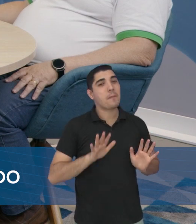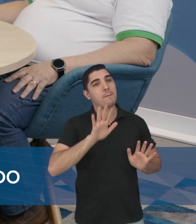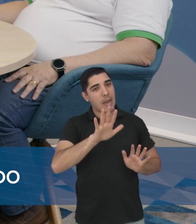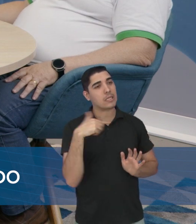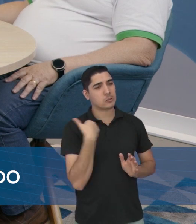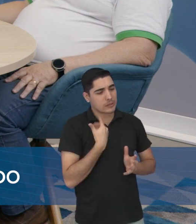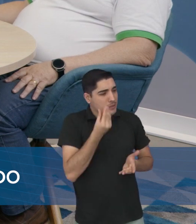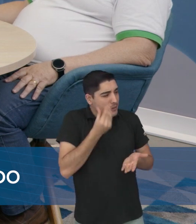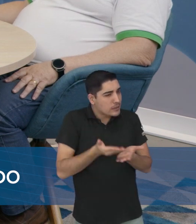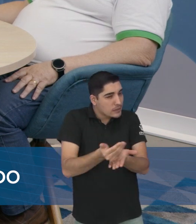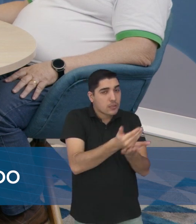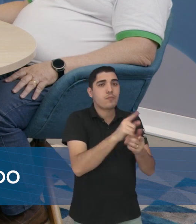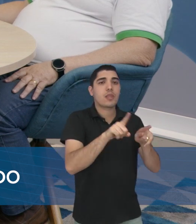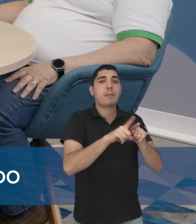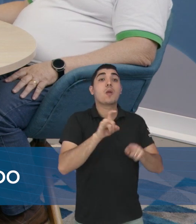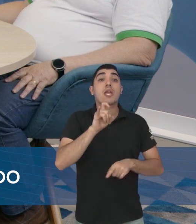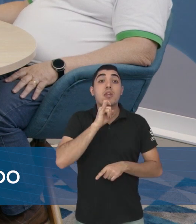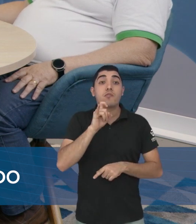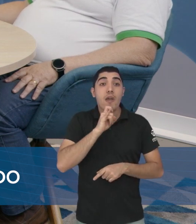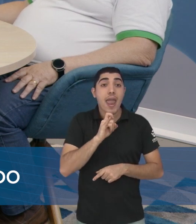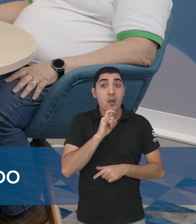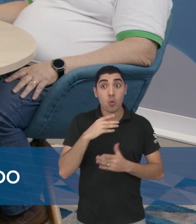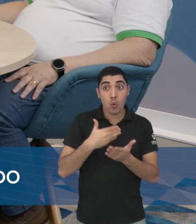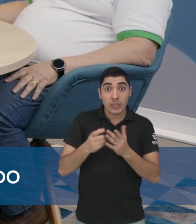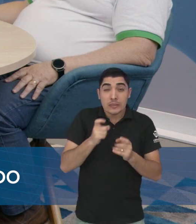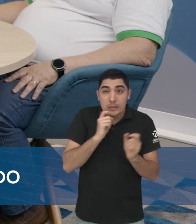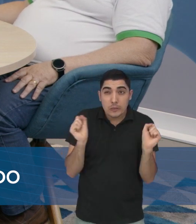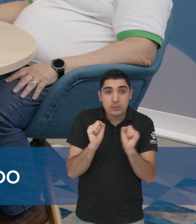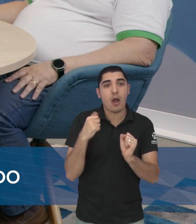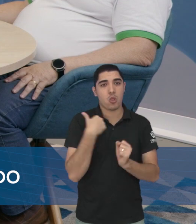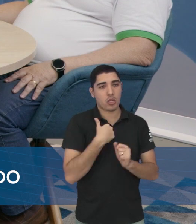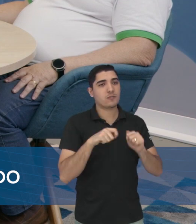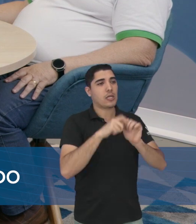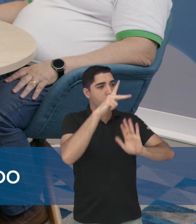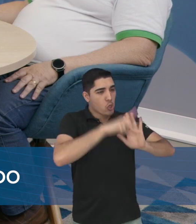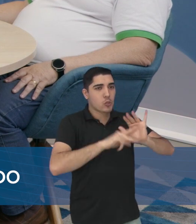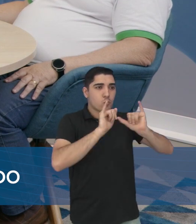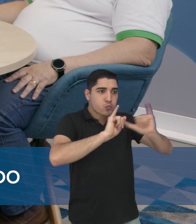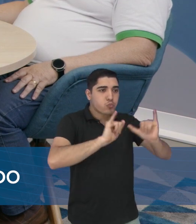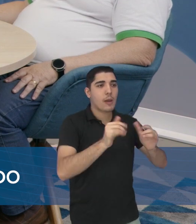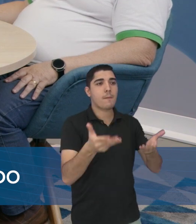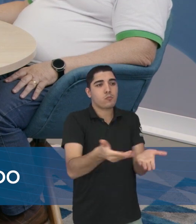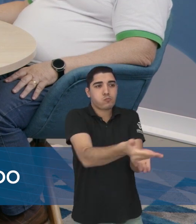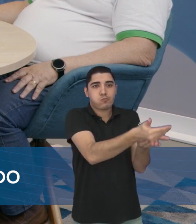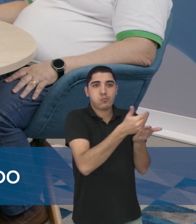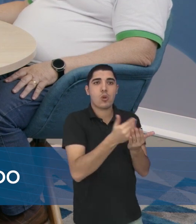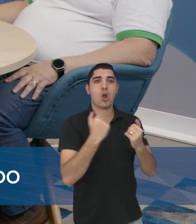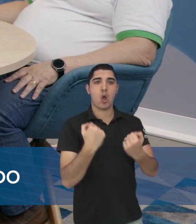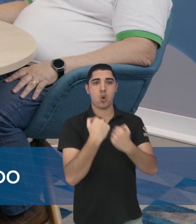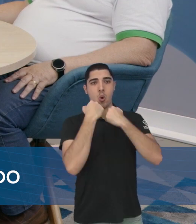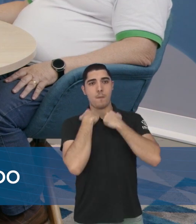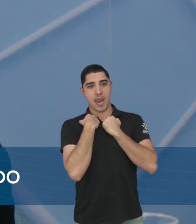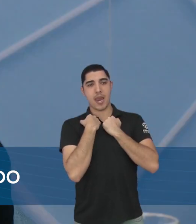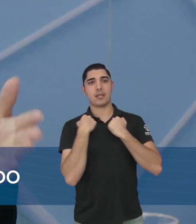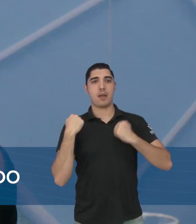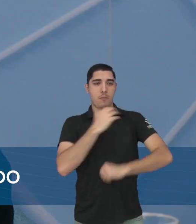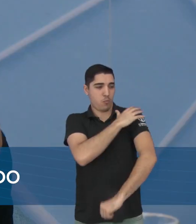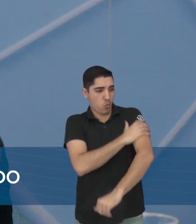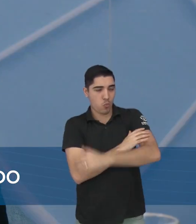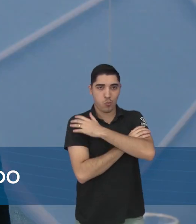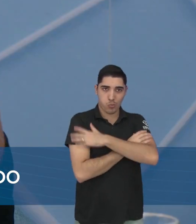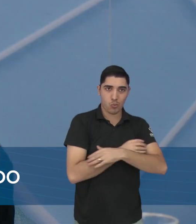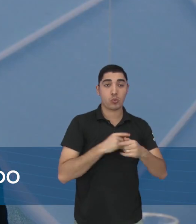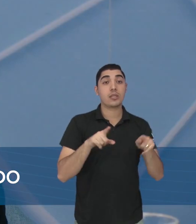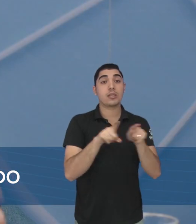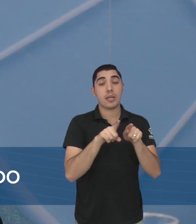gente faz várias campanhas ao longo do ano. No inverno, a gente faz campanha de roupas de inverno, cobertores. No Dia das Crianças tem campanha para dar